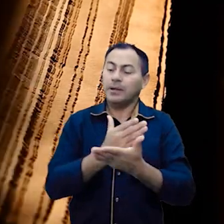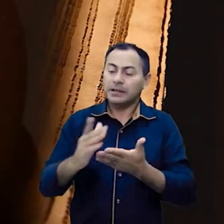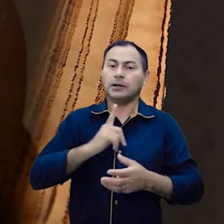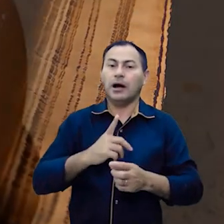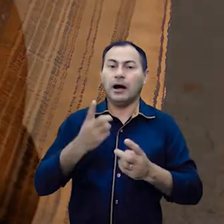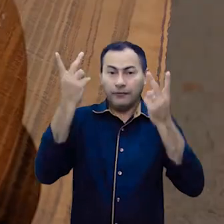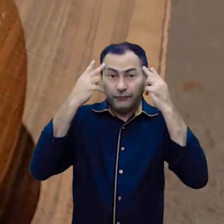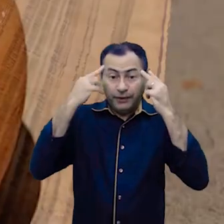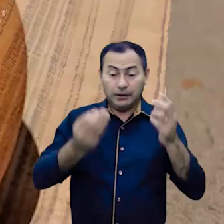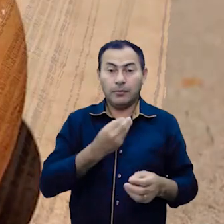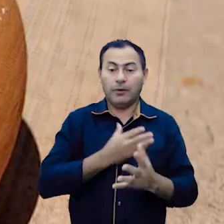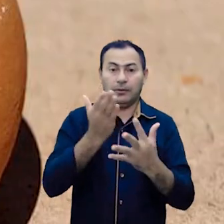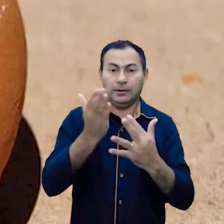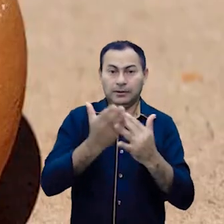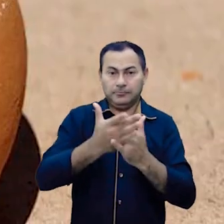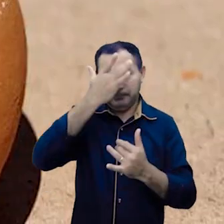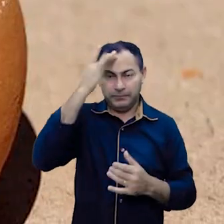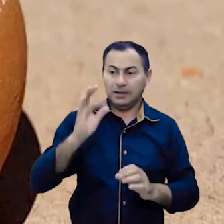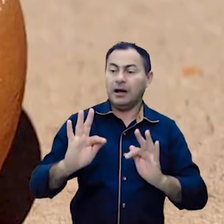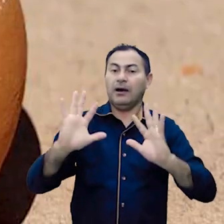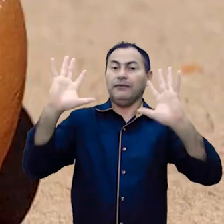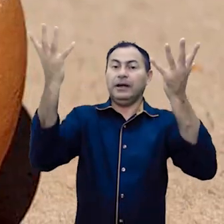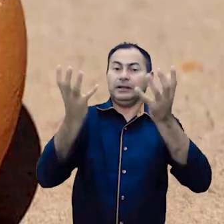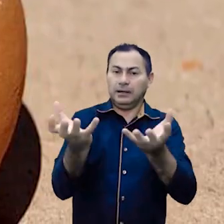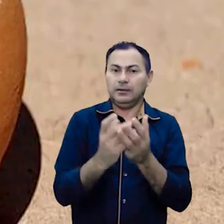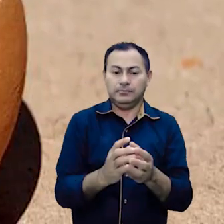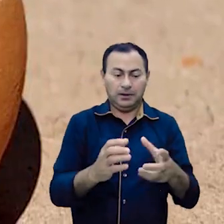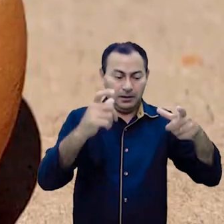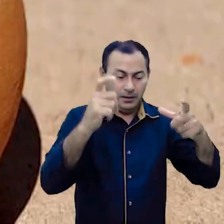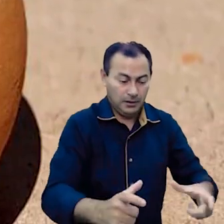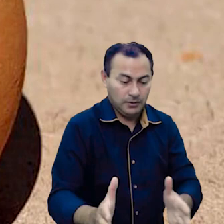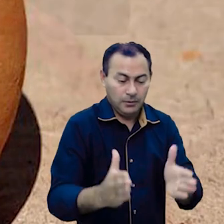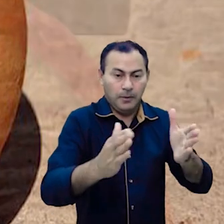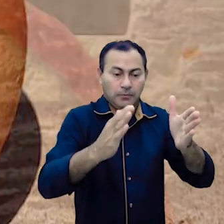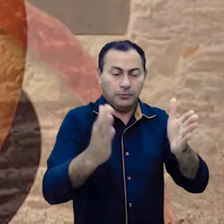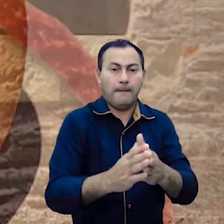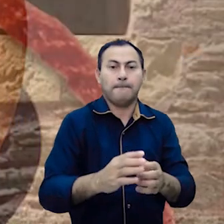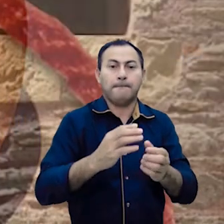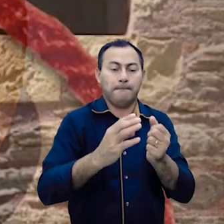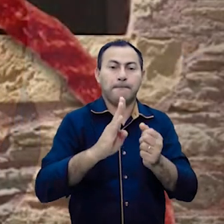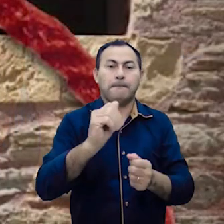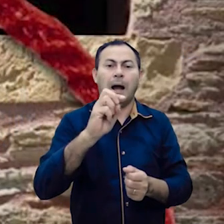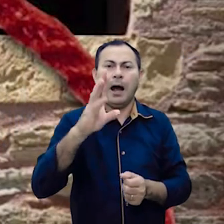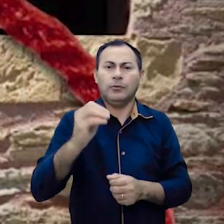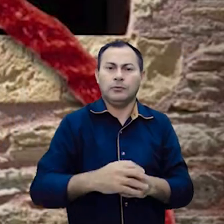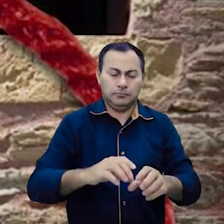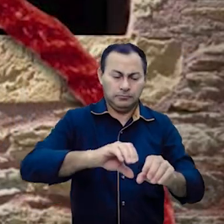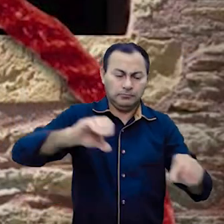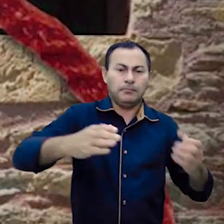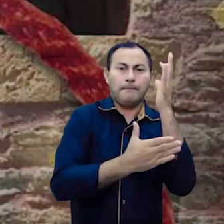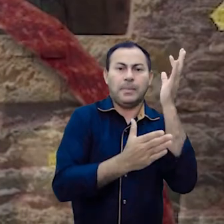a ter uma vida normal entre as pessoas essa cerimônia requeria um vaso de barro um fio Escarlate